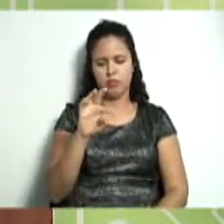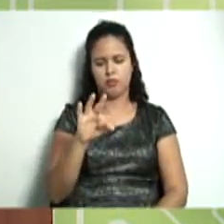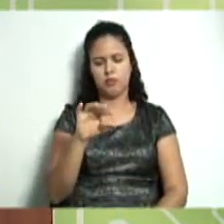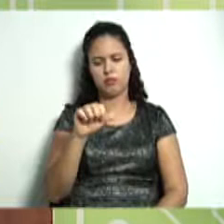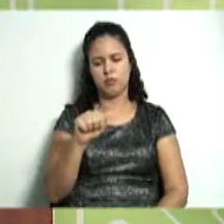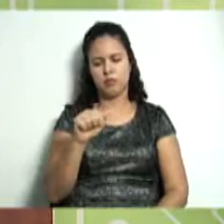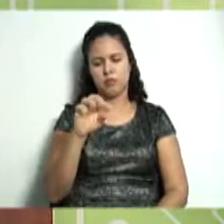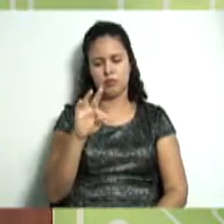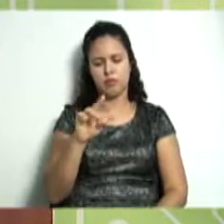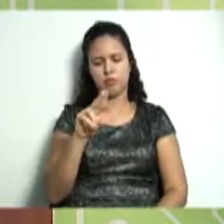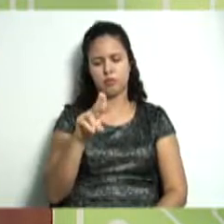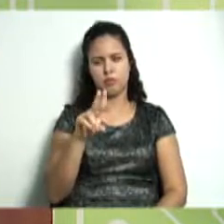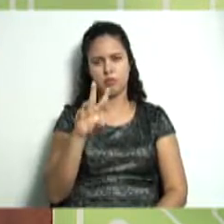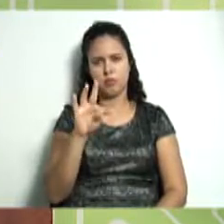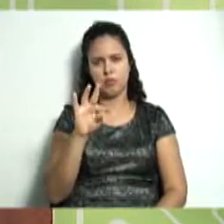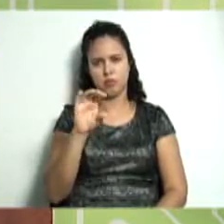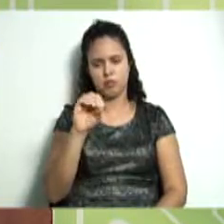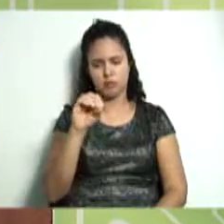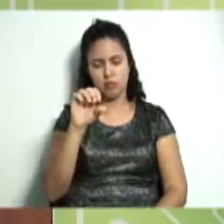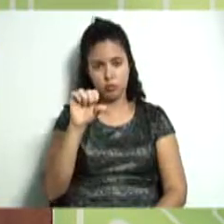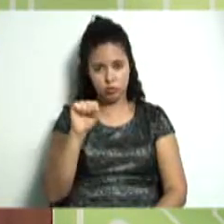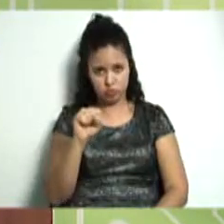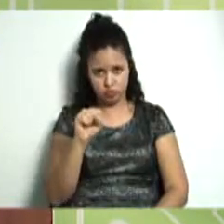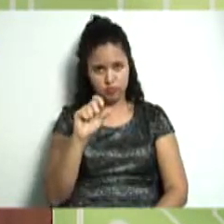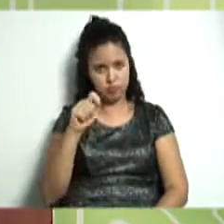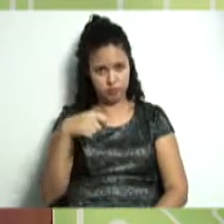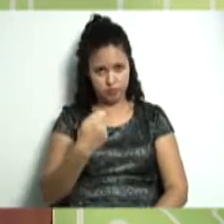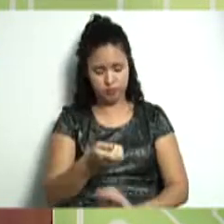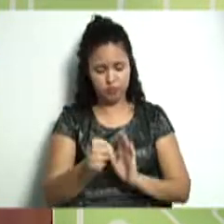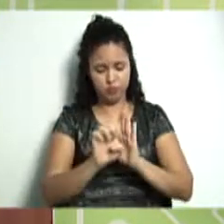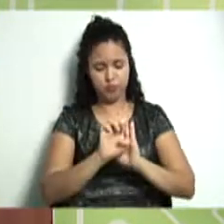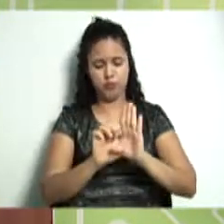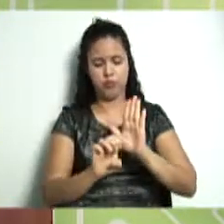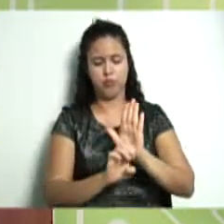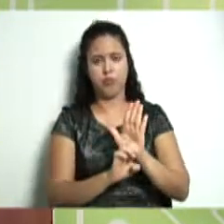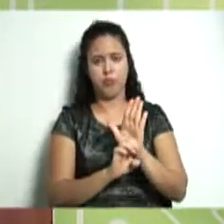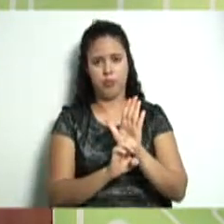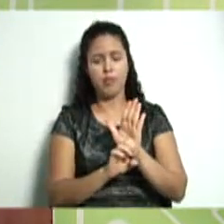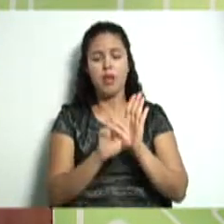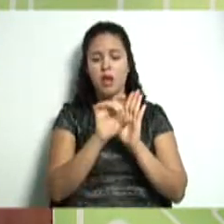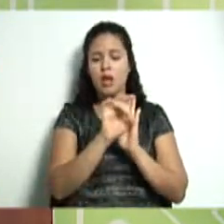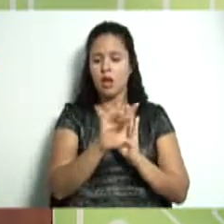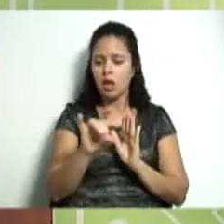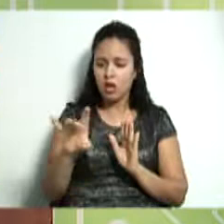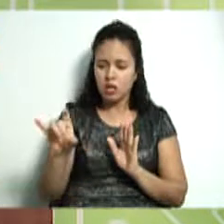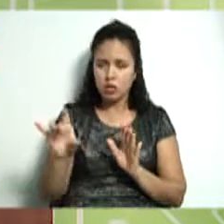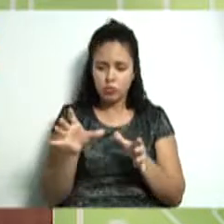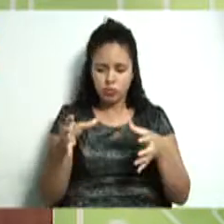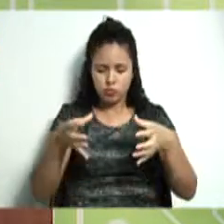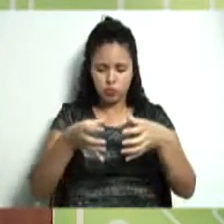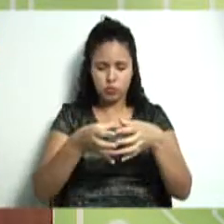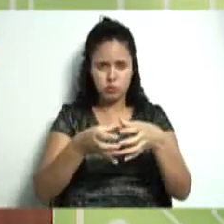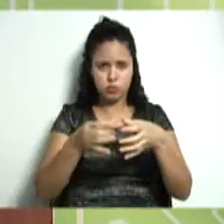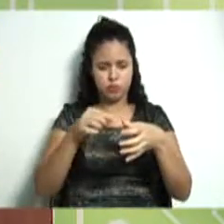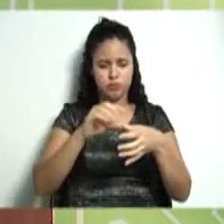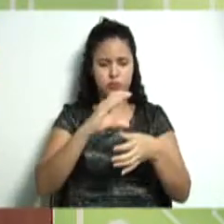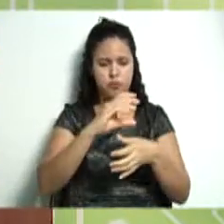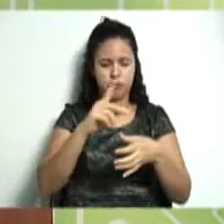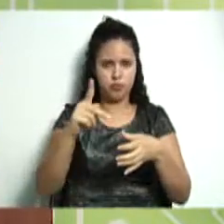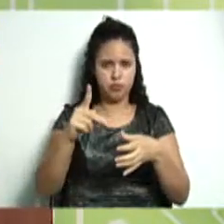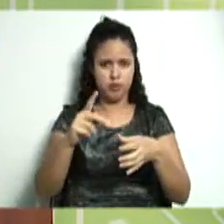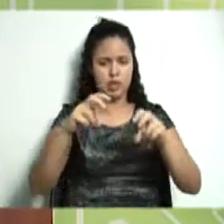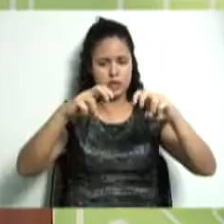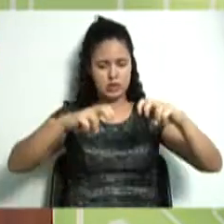são os cooperados. Ok? Então, os cooperados vão elaborar esse estatuto que vai